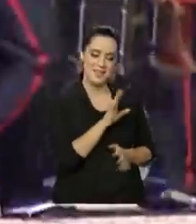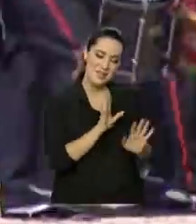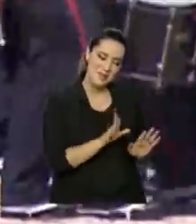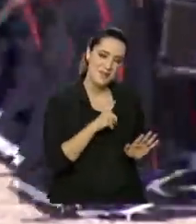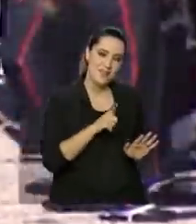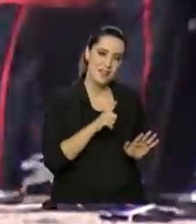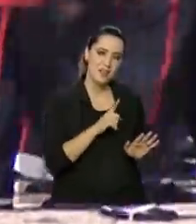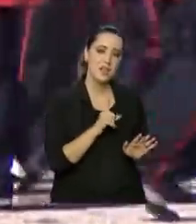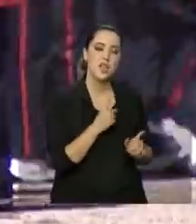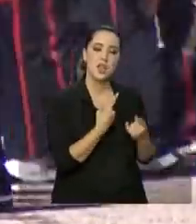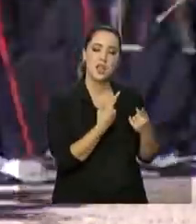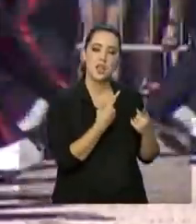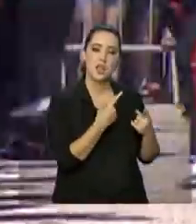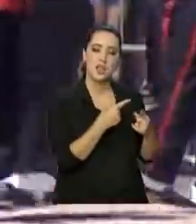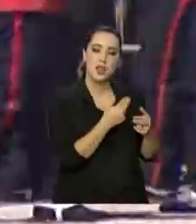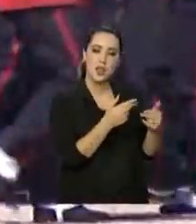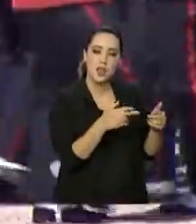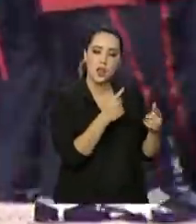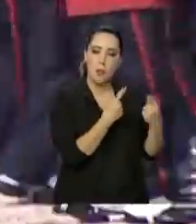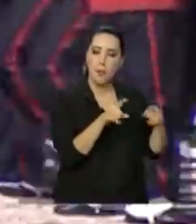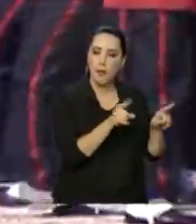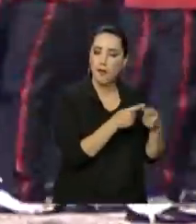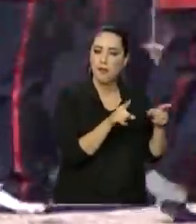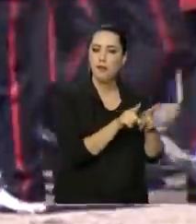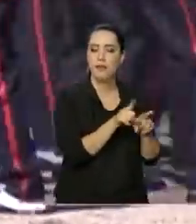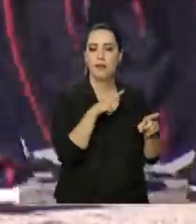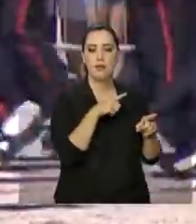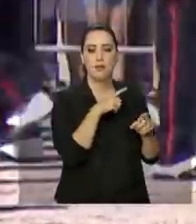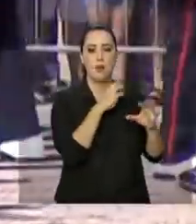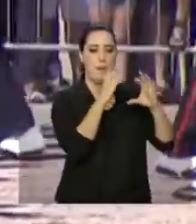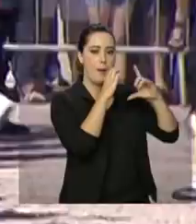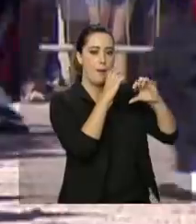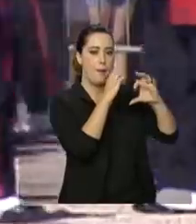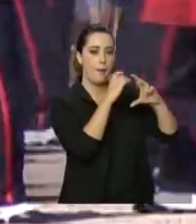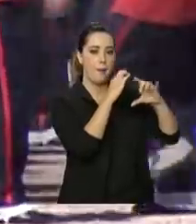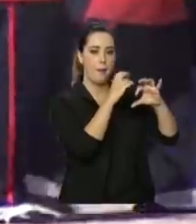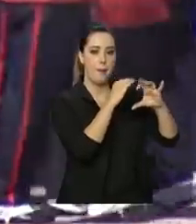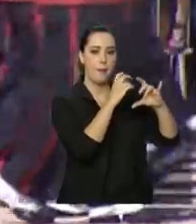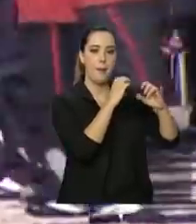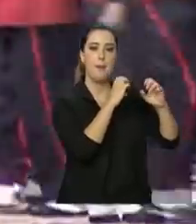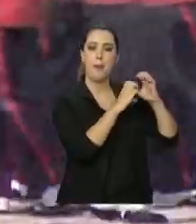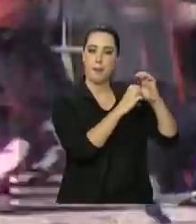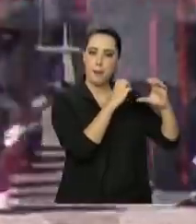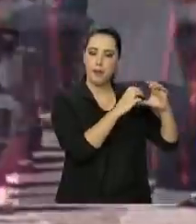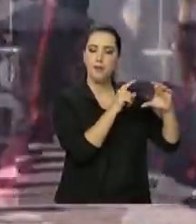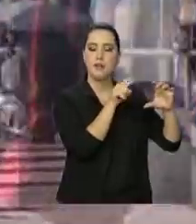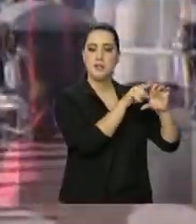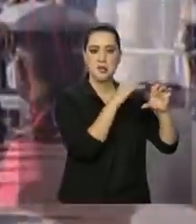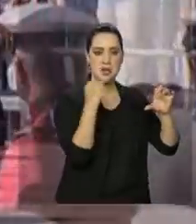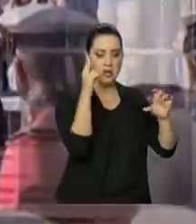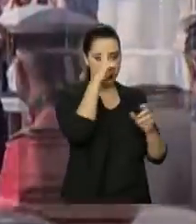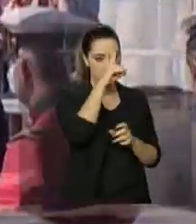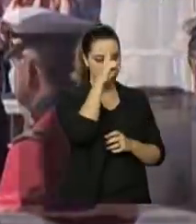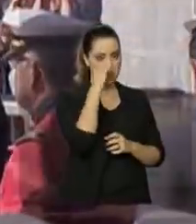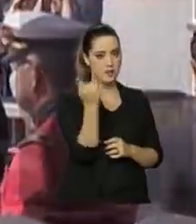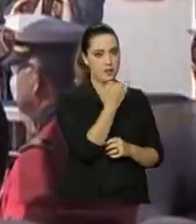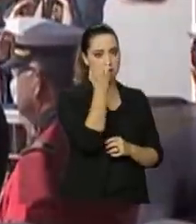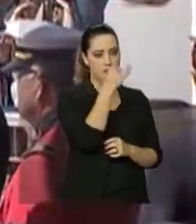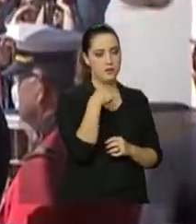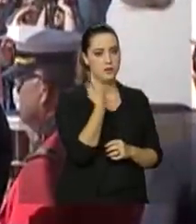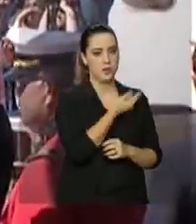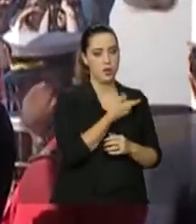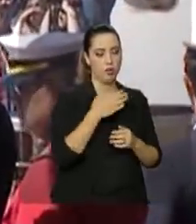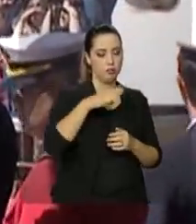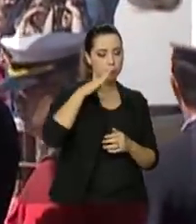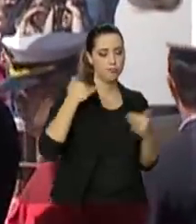um instrumento bem diferenciado, nossa banda, que é a gaita de fole, que tem uma história muito bacana na nossa